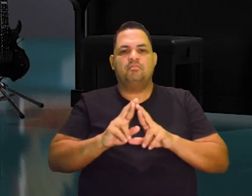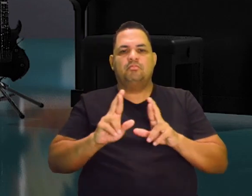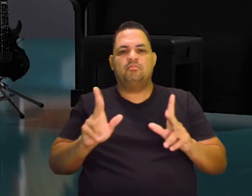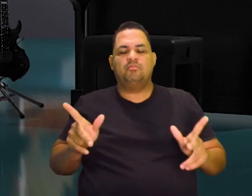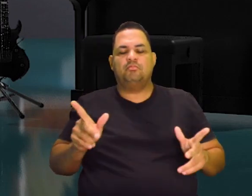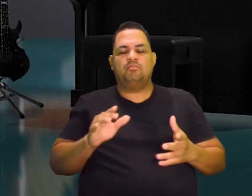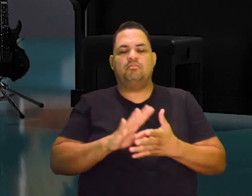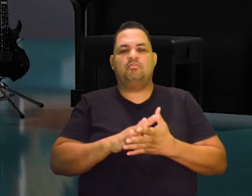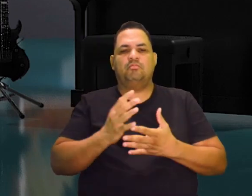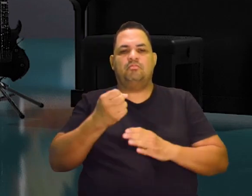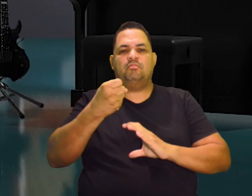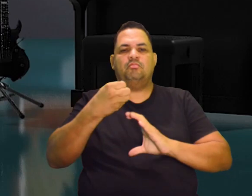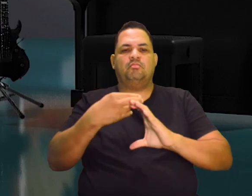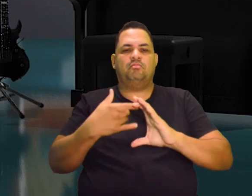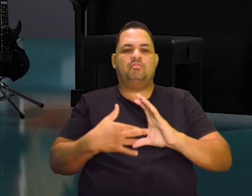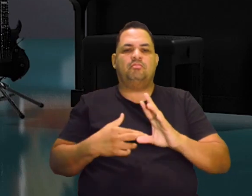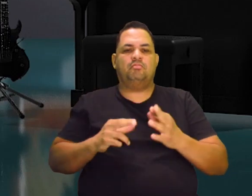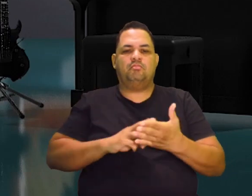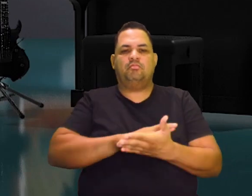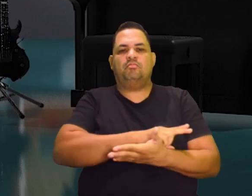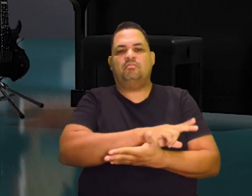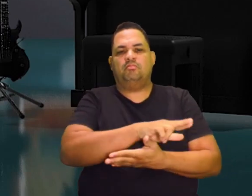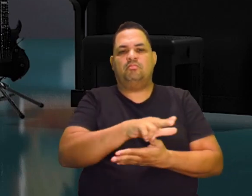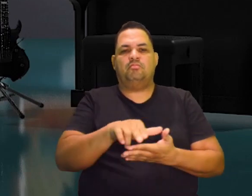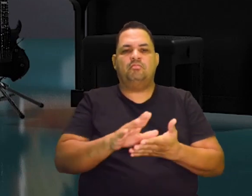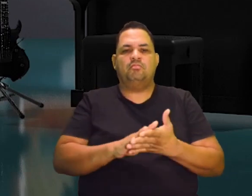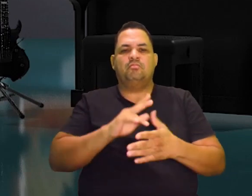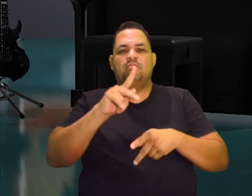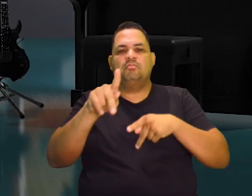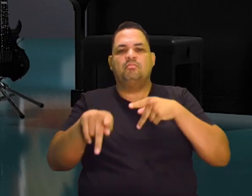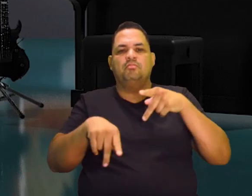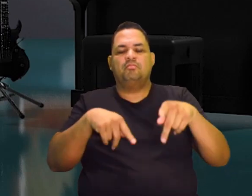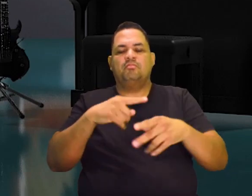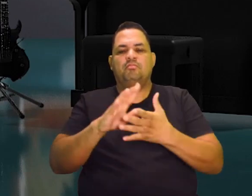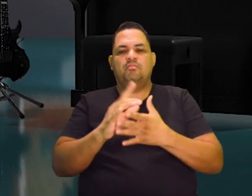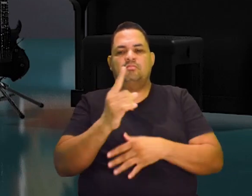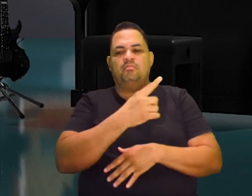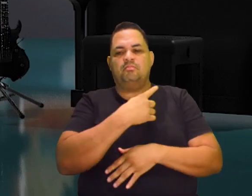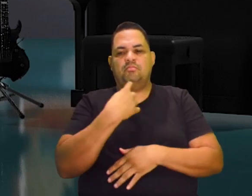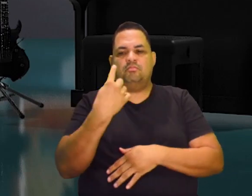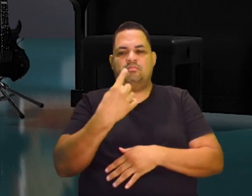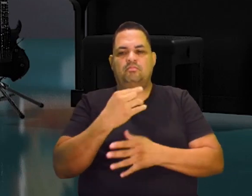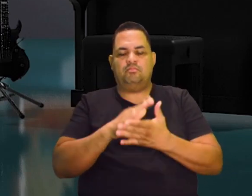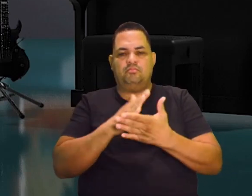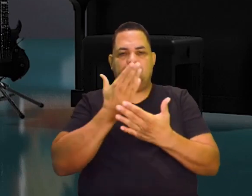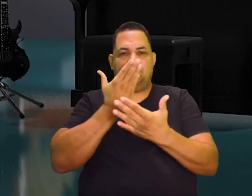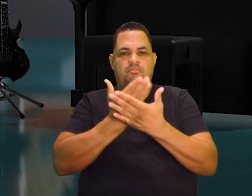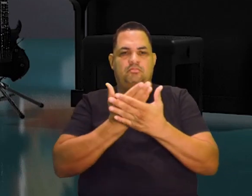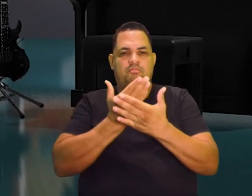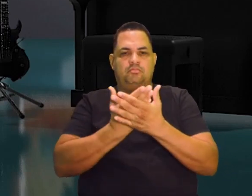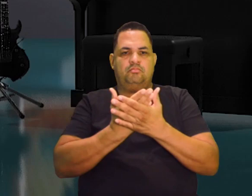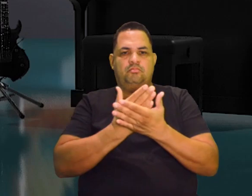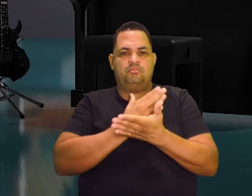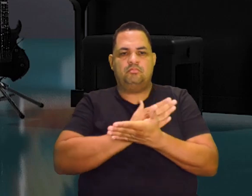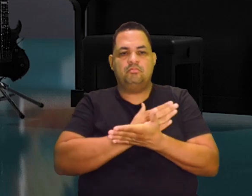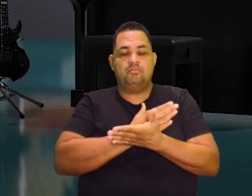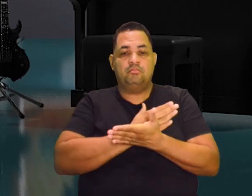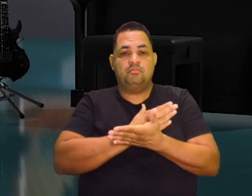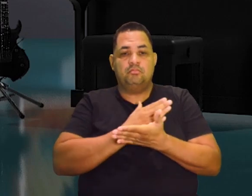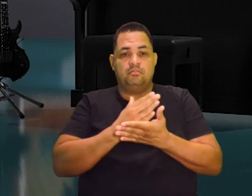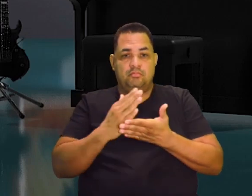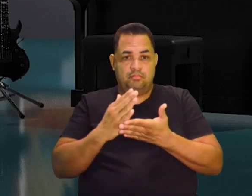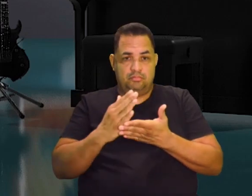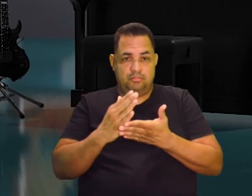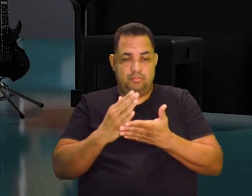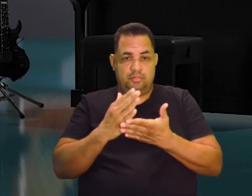da arte, né, nos diversos aí povos que nós abordamos. Nós já estamos dando início, então, à arte